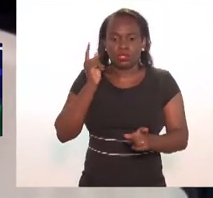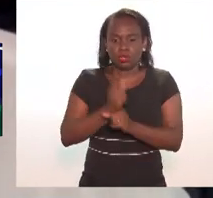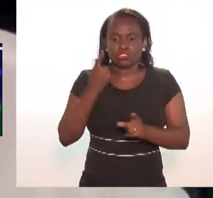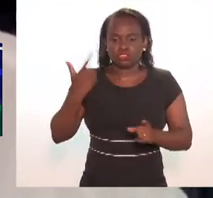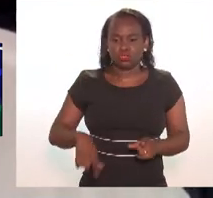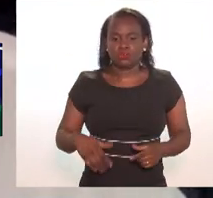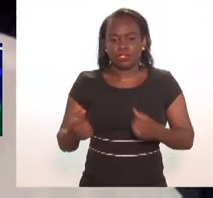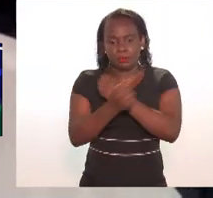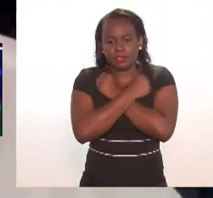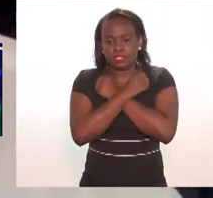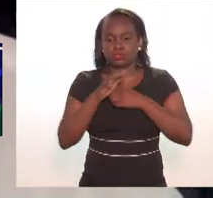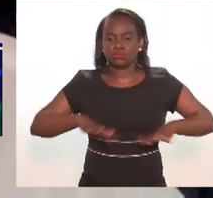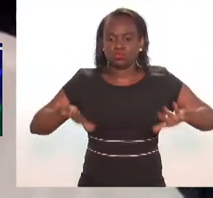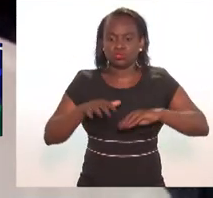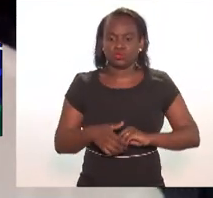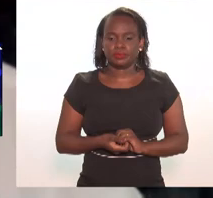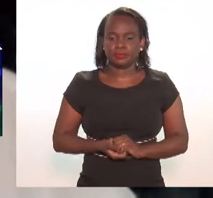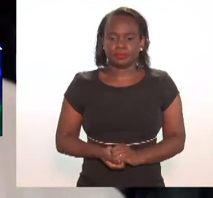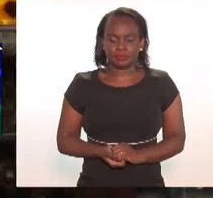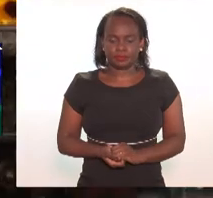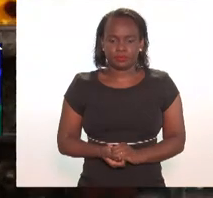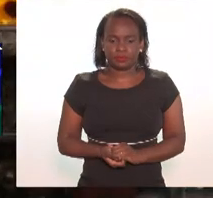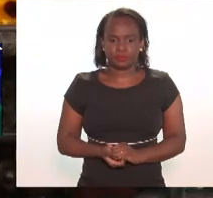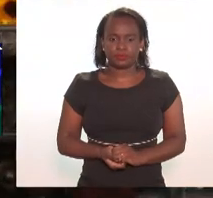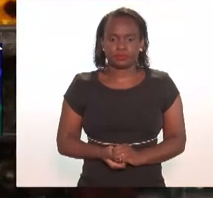reencontro. Forte abraço a todos.